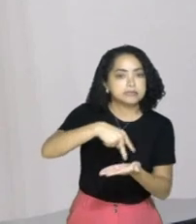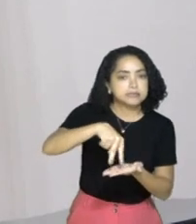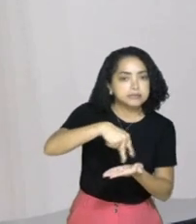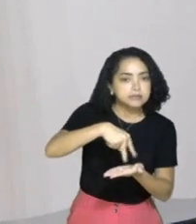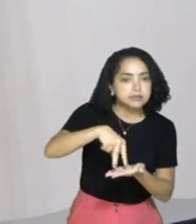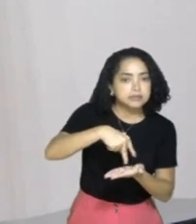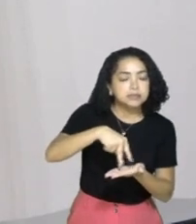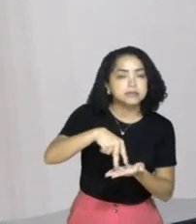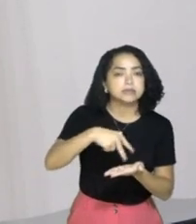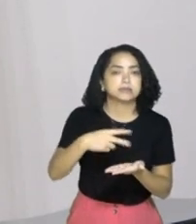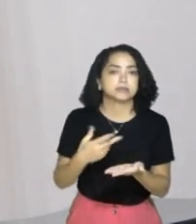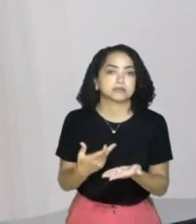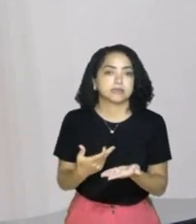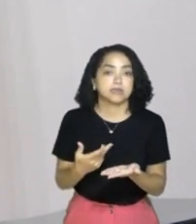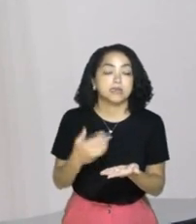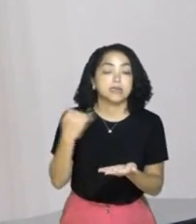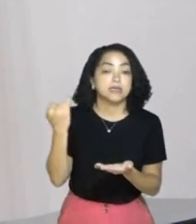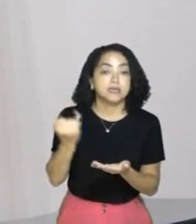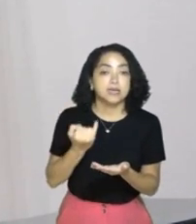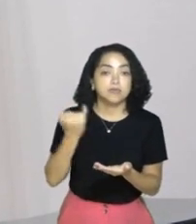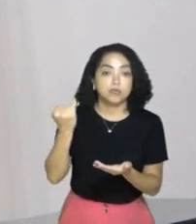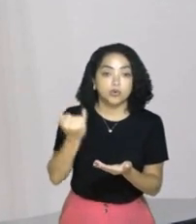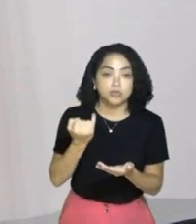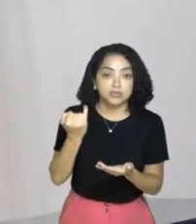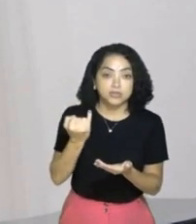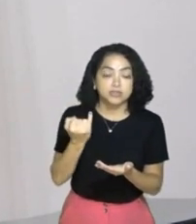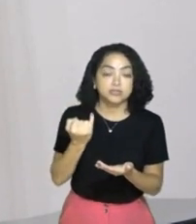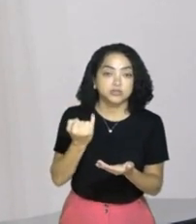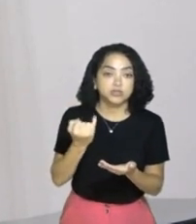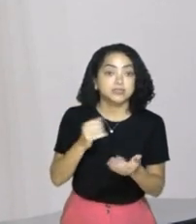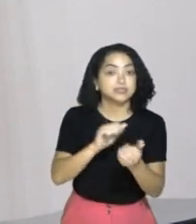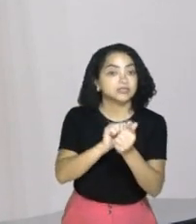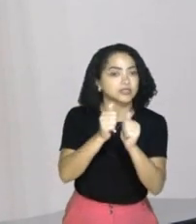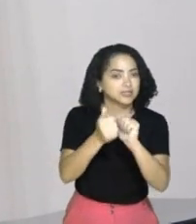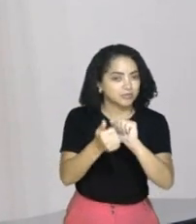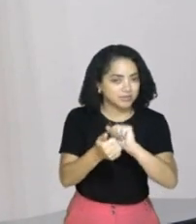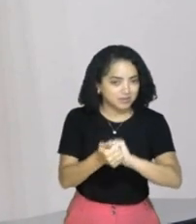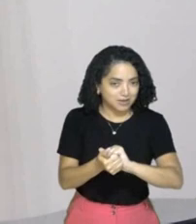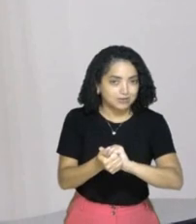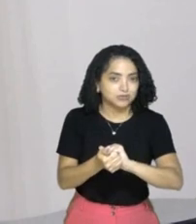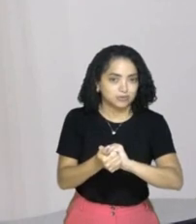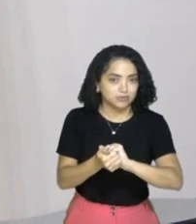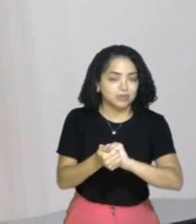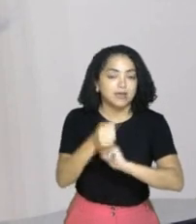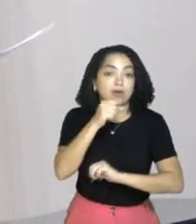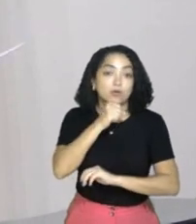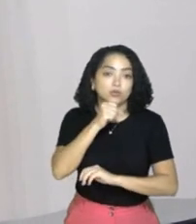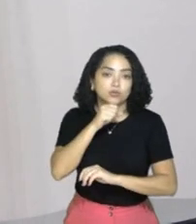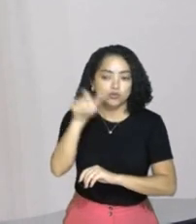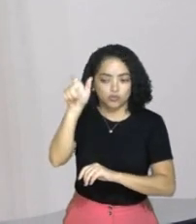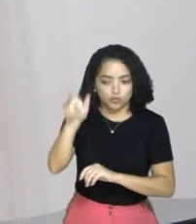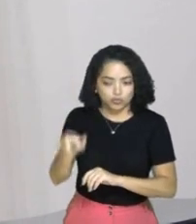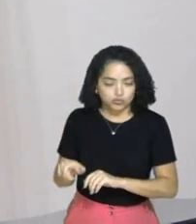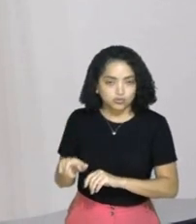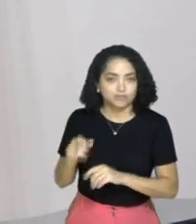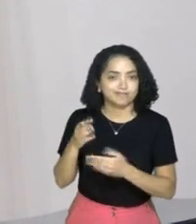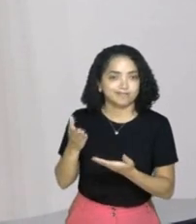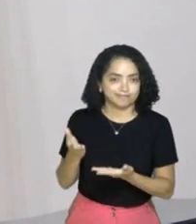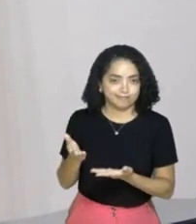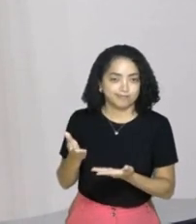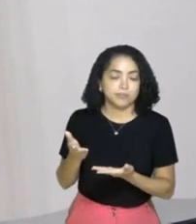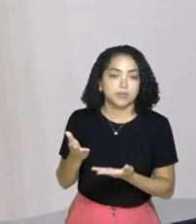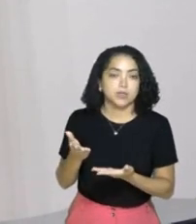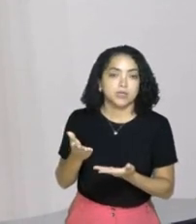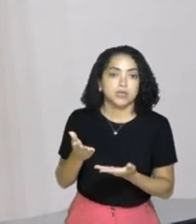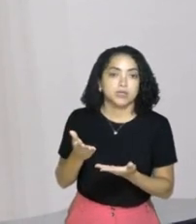entre outros e é importante que o programa seja adaptado às necessidades do Idoso levando em conta Claro as